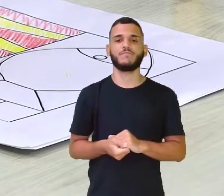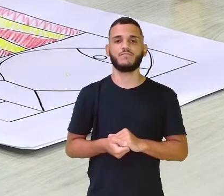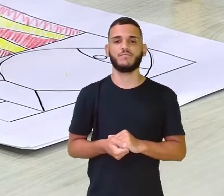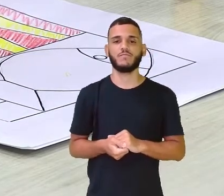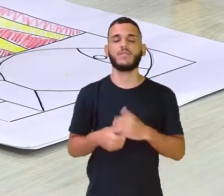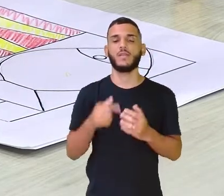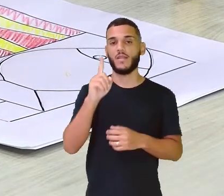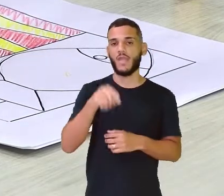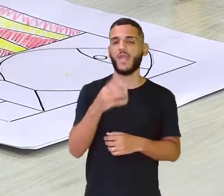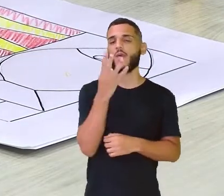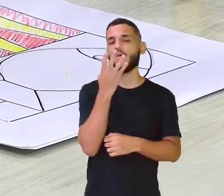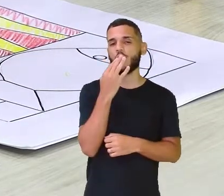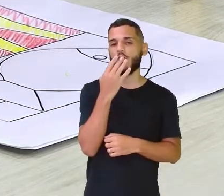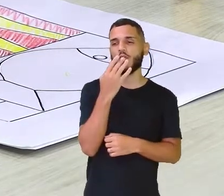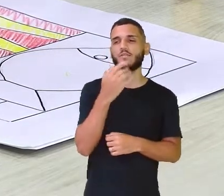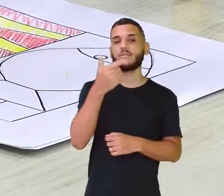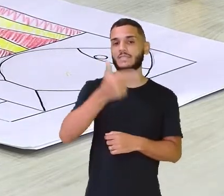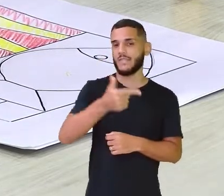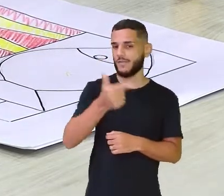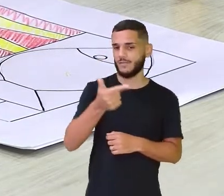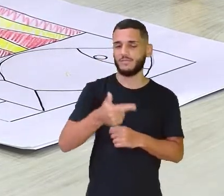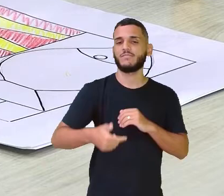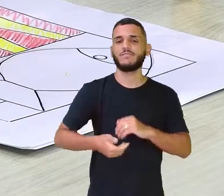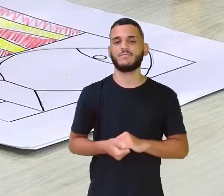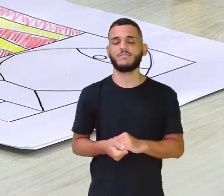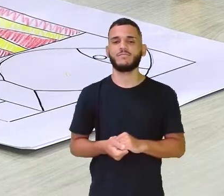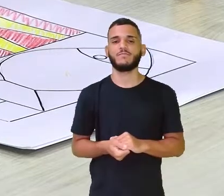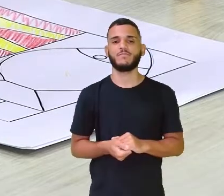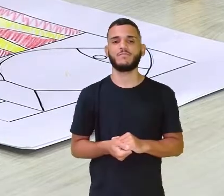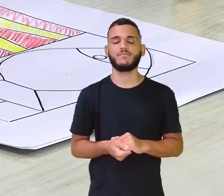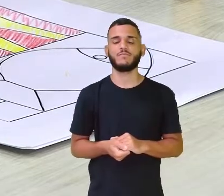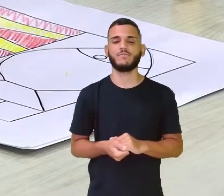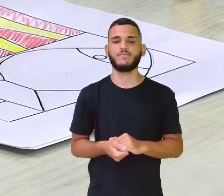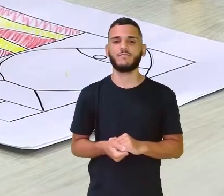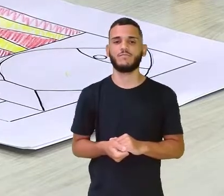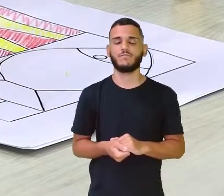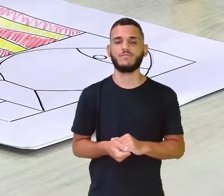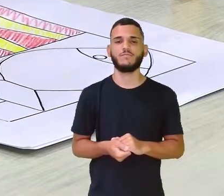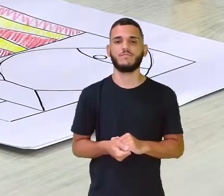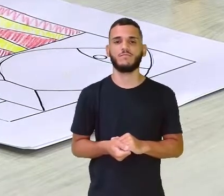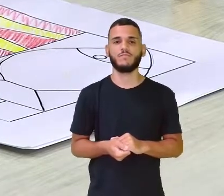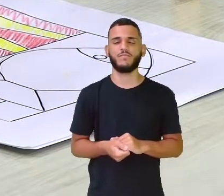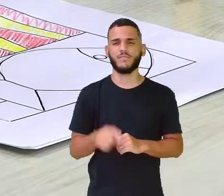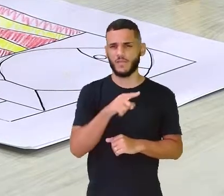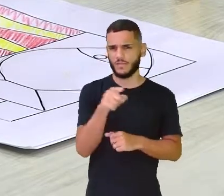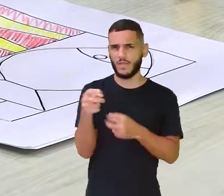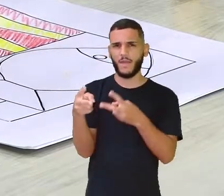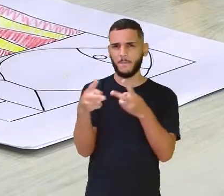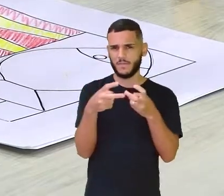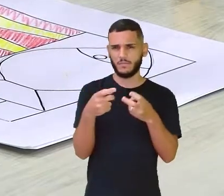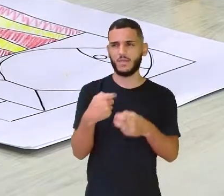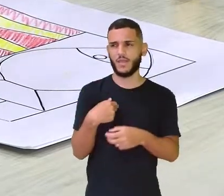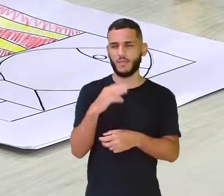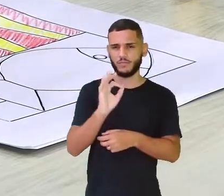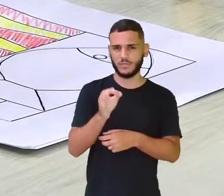Então são cores que a gente diz que são cores secundárias, tá? Vocês estão vendo que eu estou vindo bem certinho